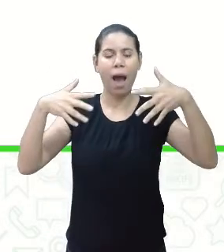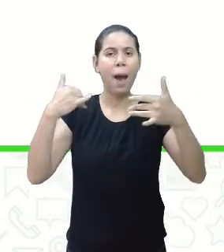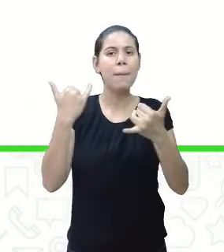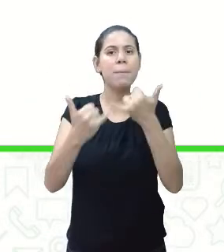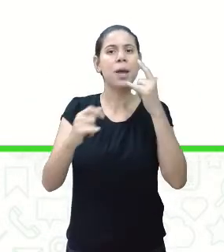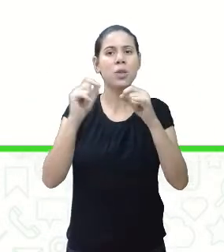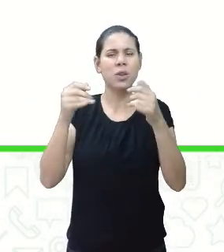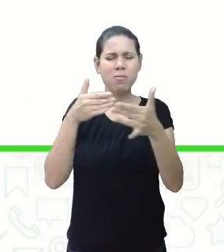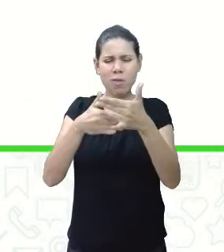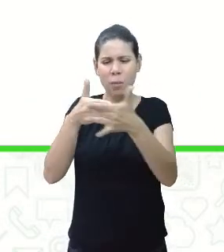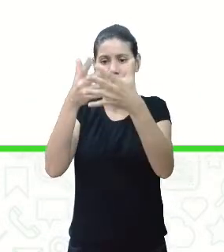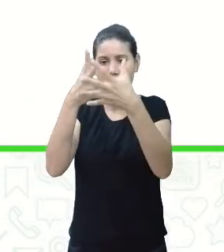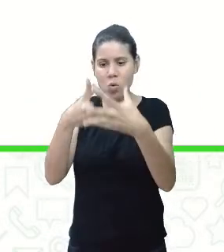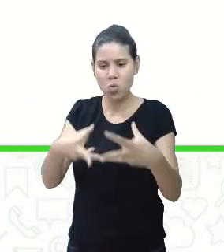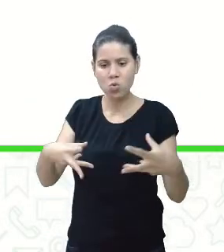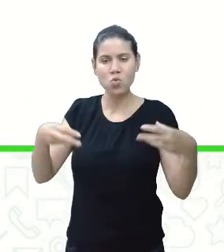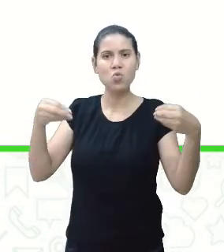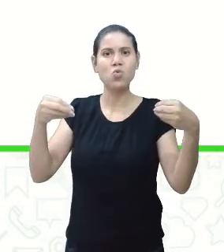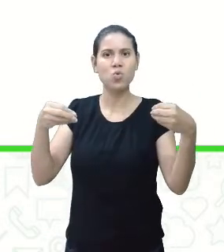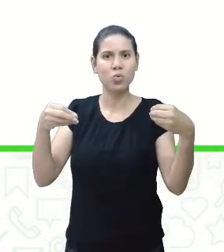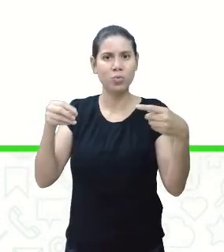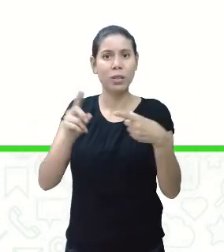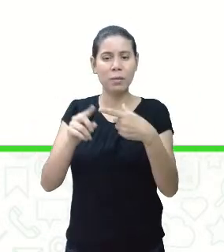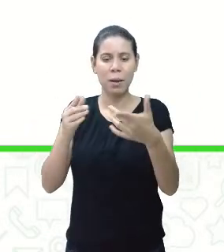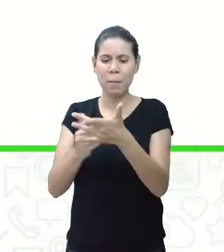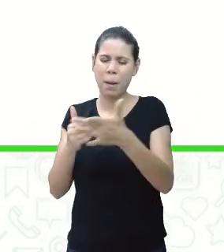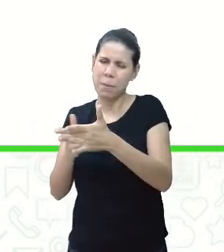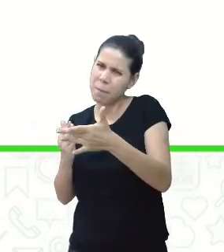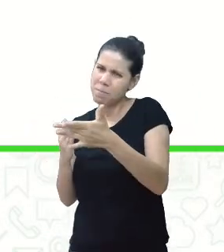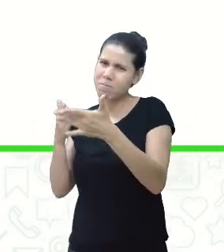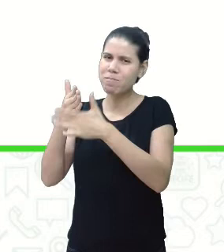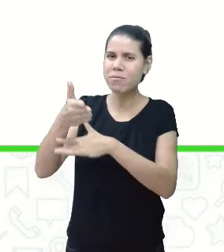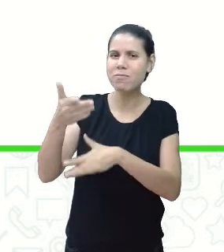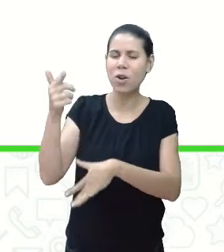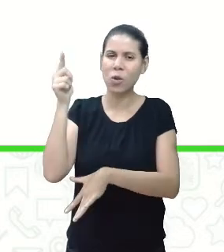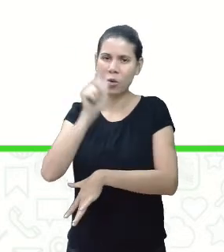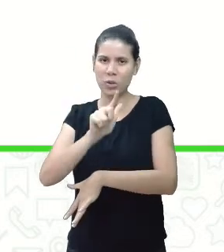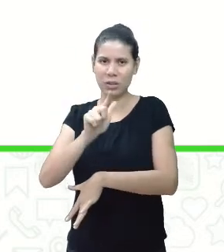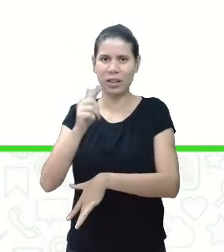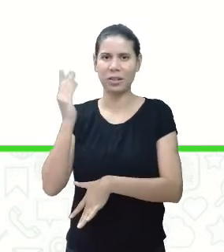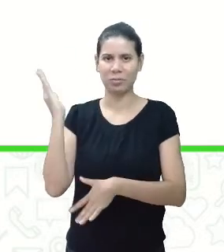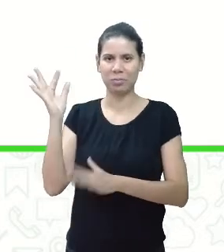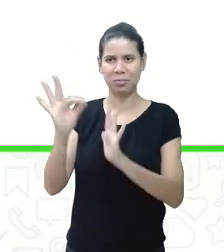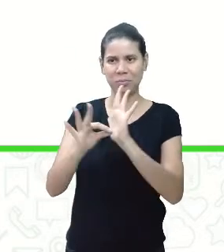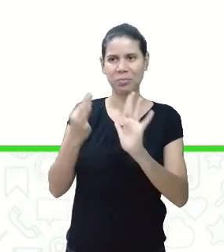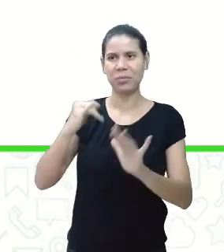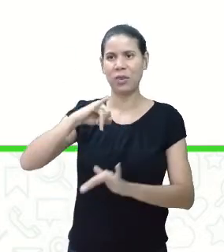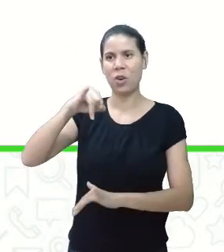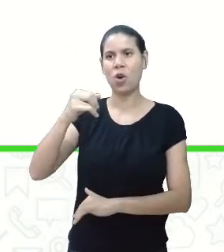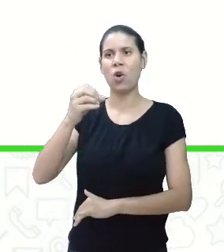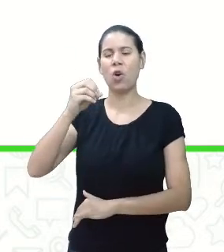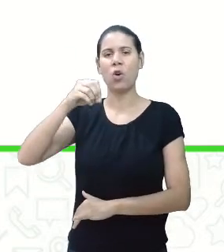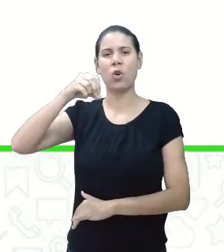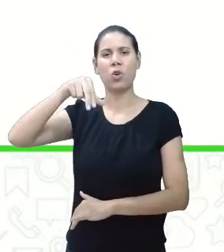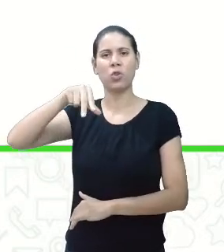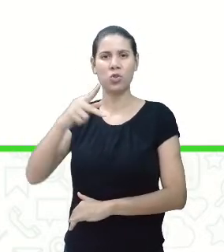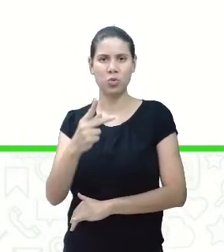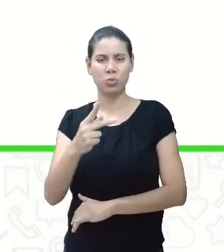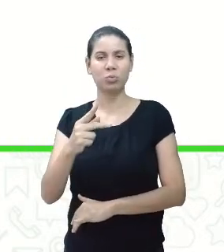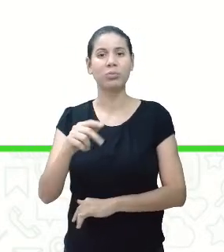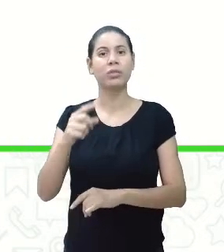dificuldades desaparecerem e os obstáculos sumirem. John Quincy Adams. Observem